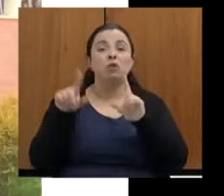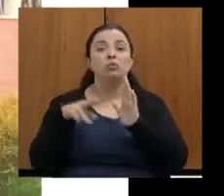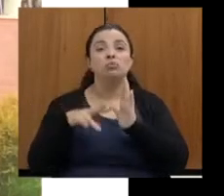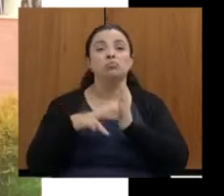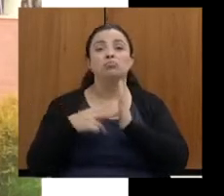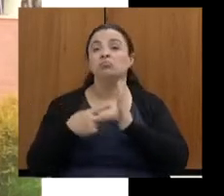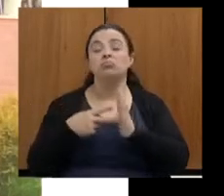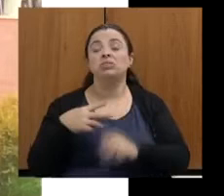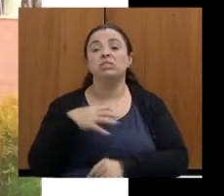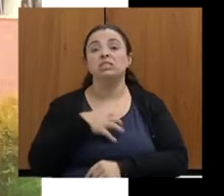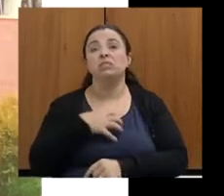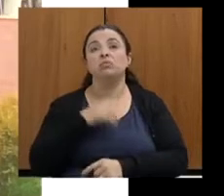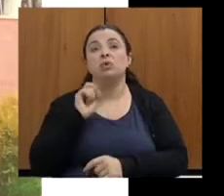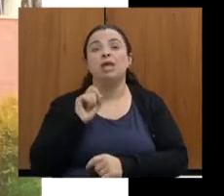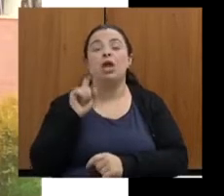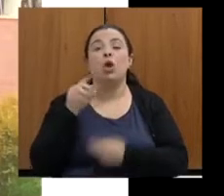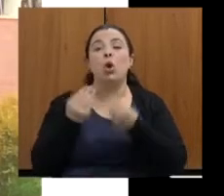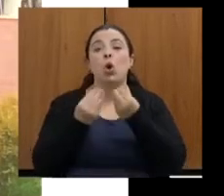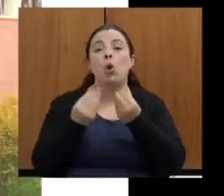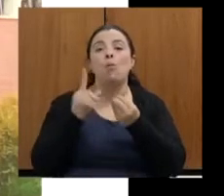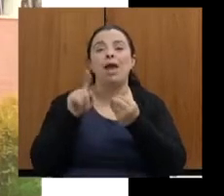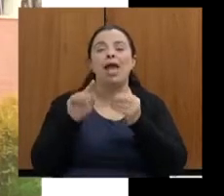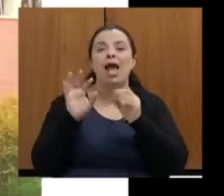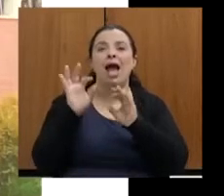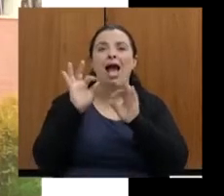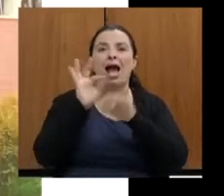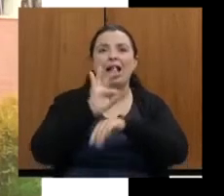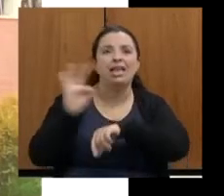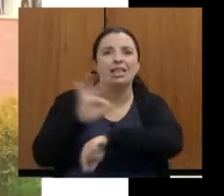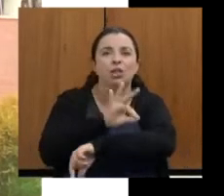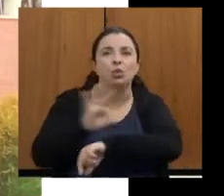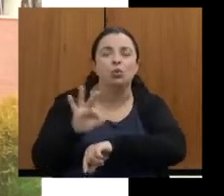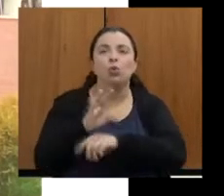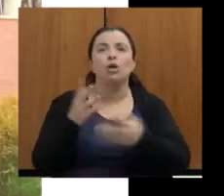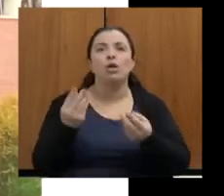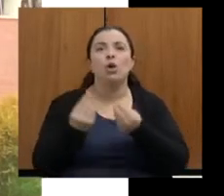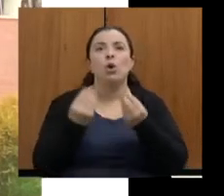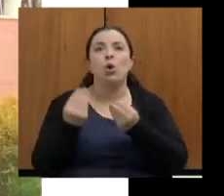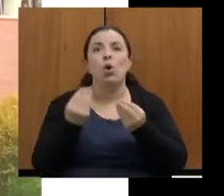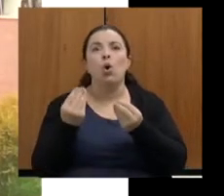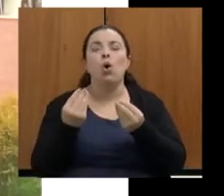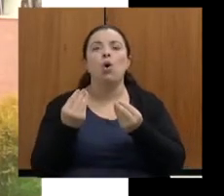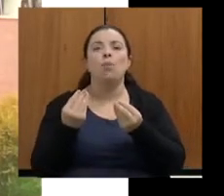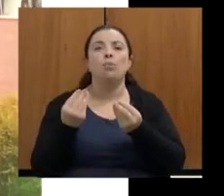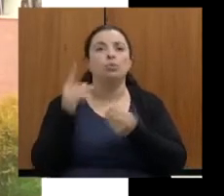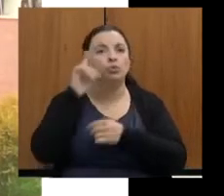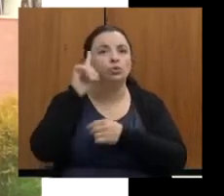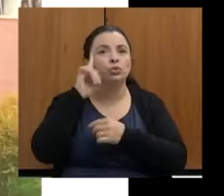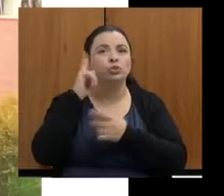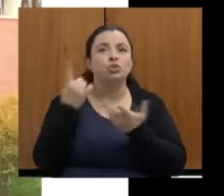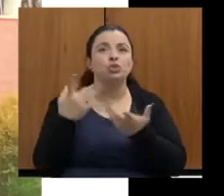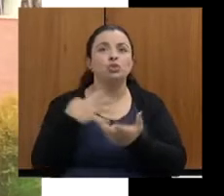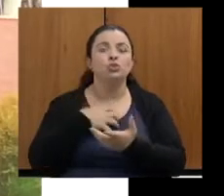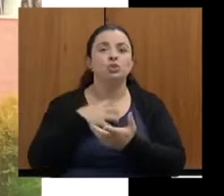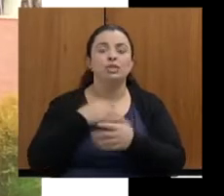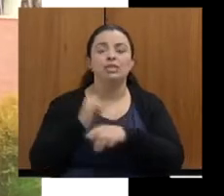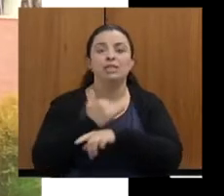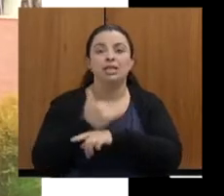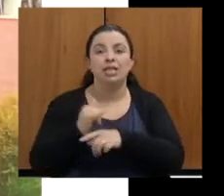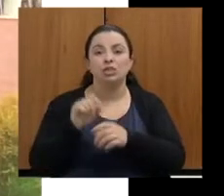e essa arquitetura essa vida e ficou te diando né esse jeito de plantada Jardim do